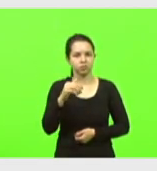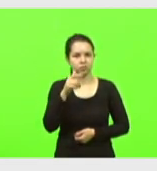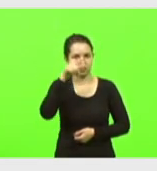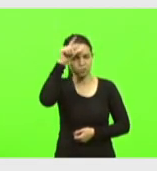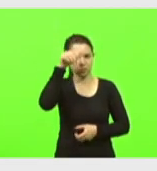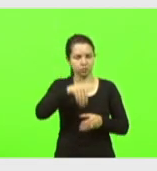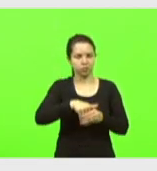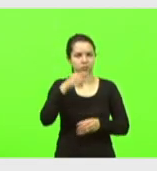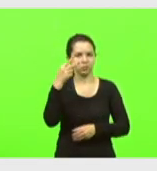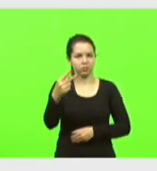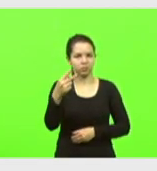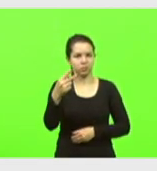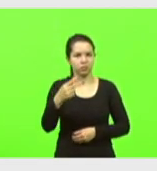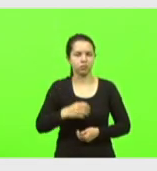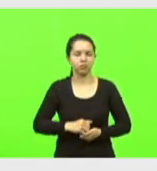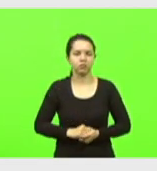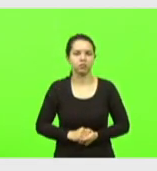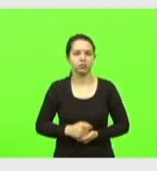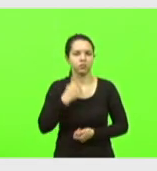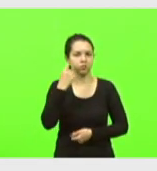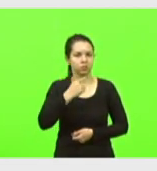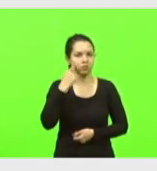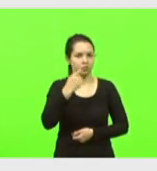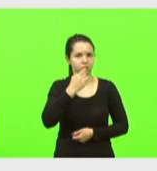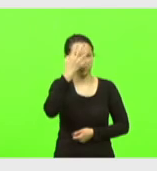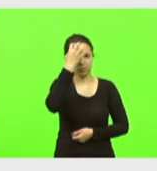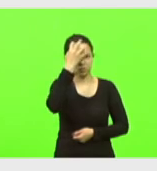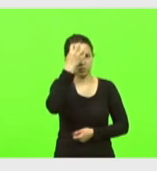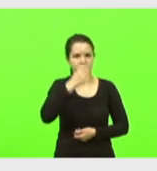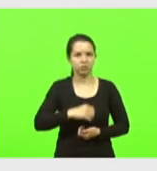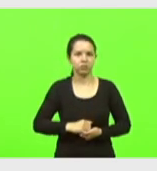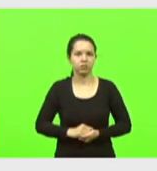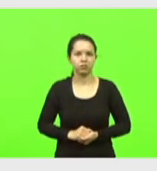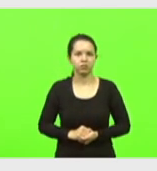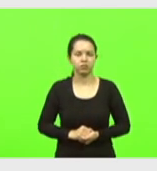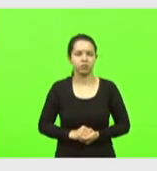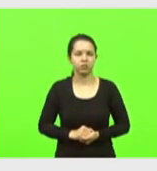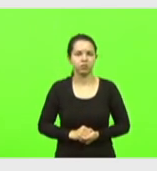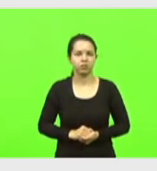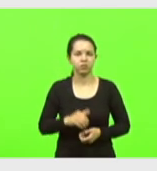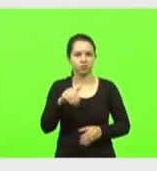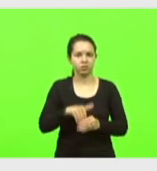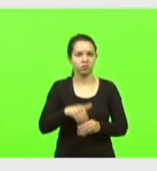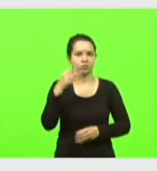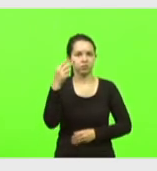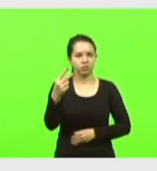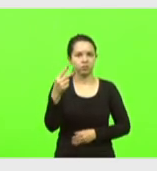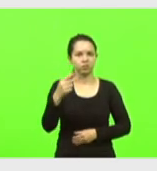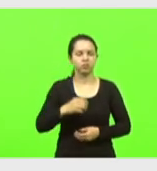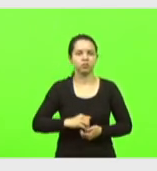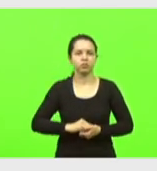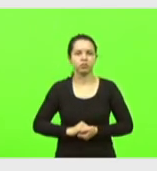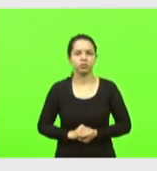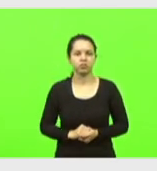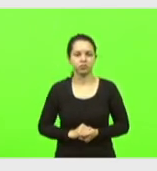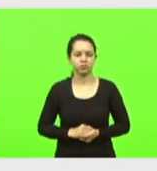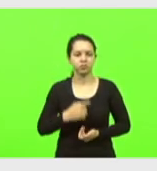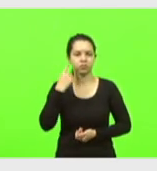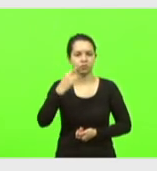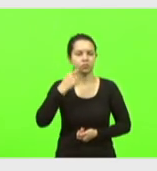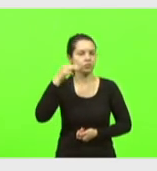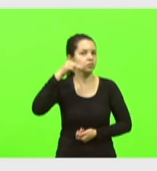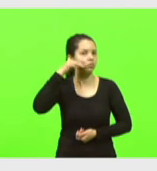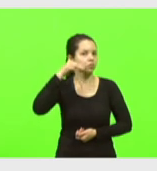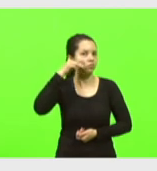como volta Deputado Ismael dos Santos a moto dois presente como volta a deputada